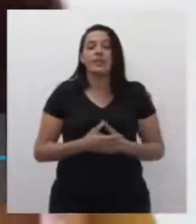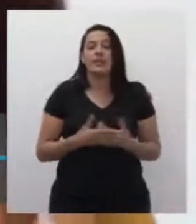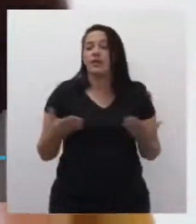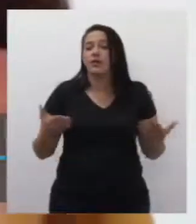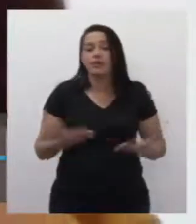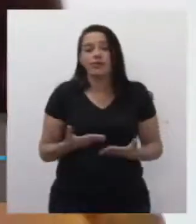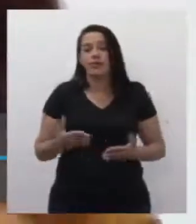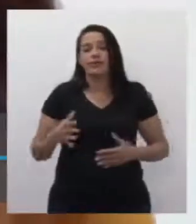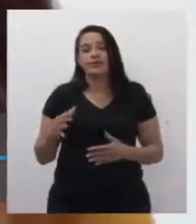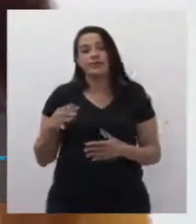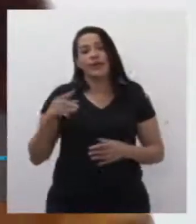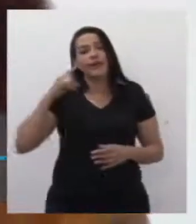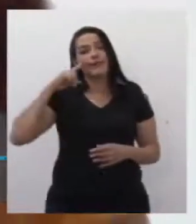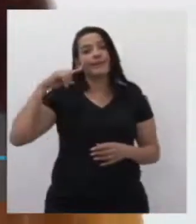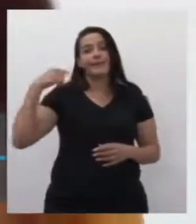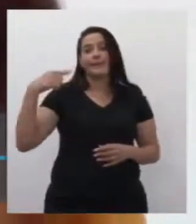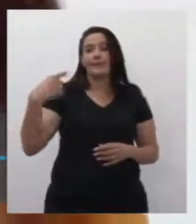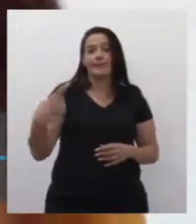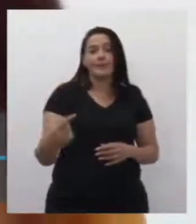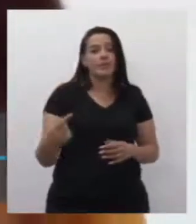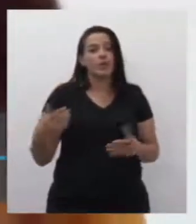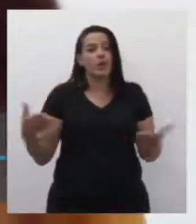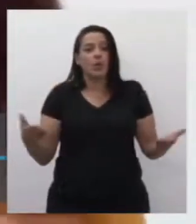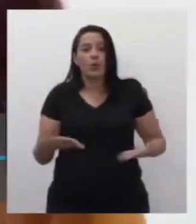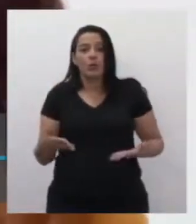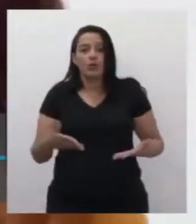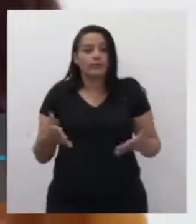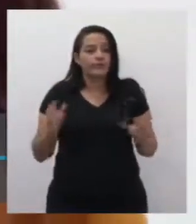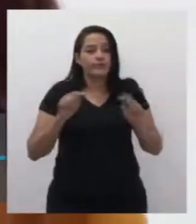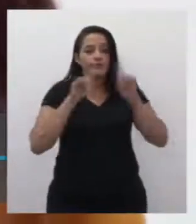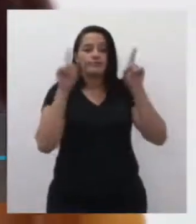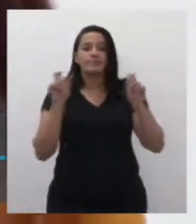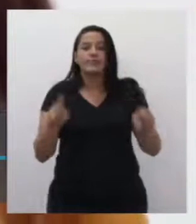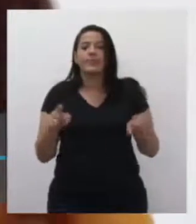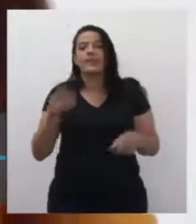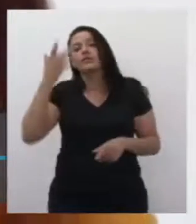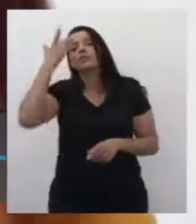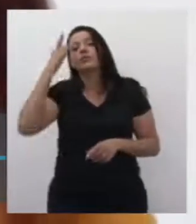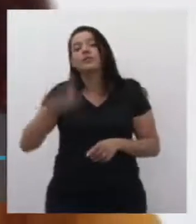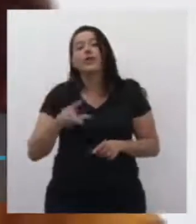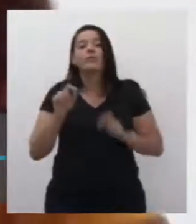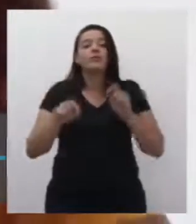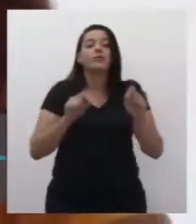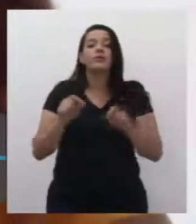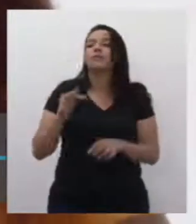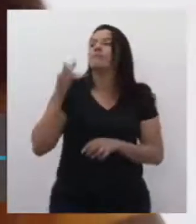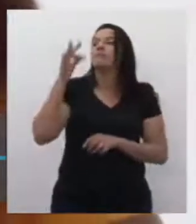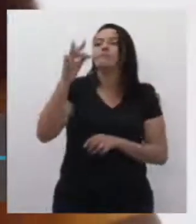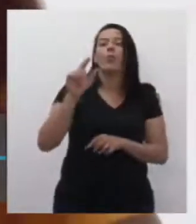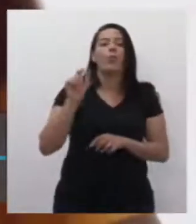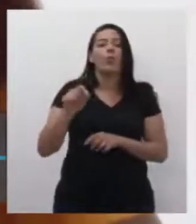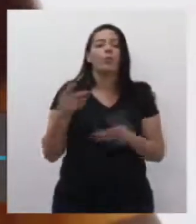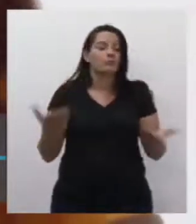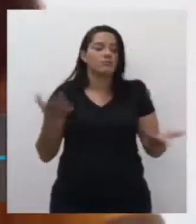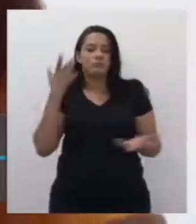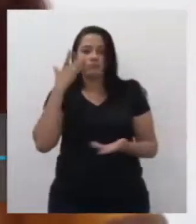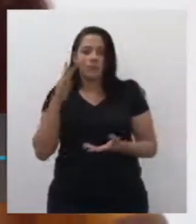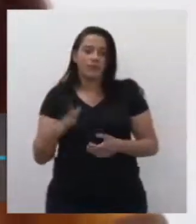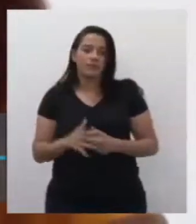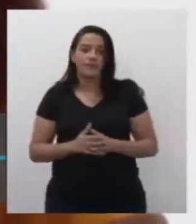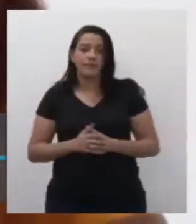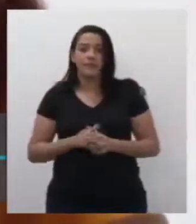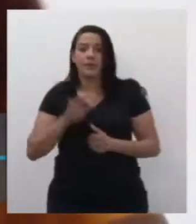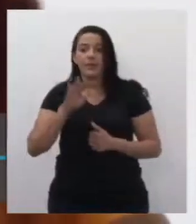tem agora é um momento de incerteza, basicamente. O que a gente tem é incerteza. Agora, eu concordo, Elaine,